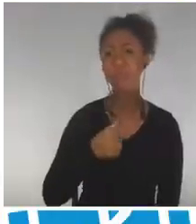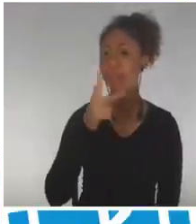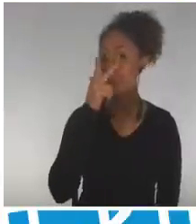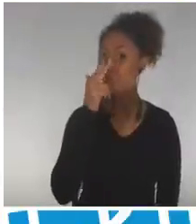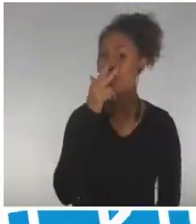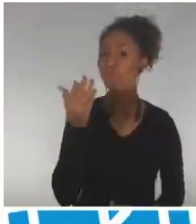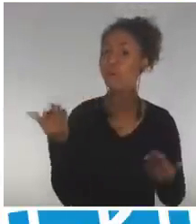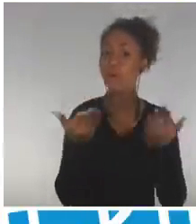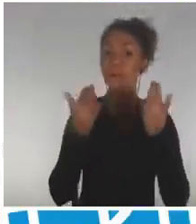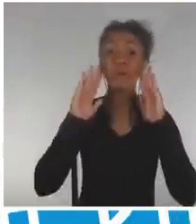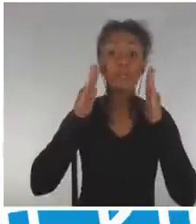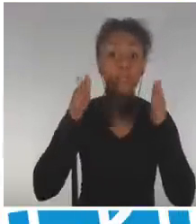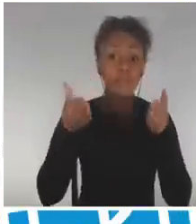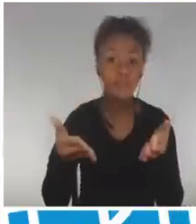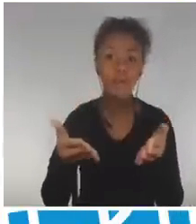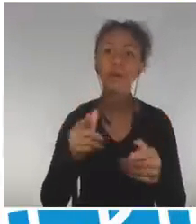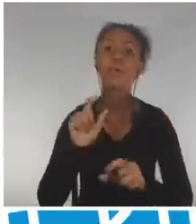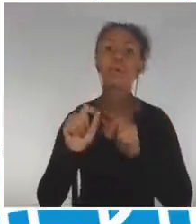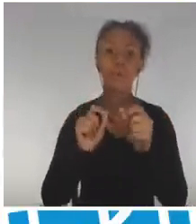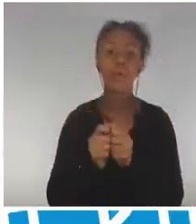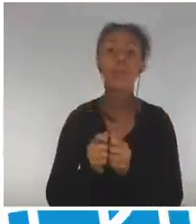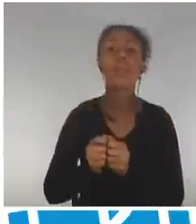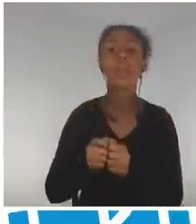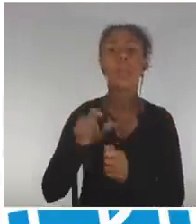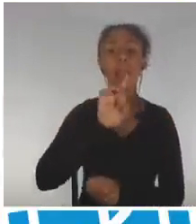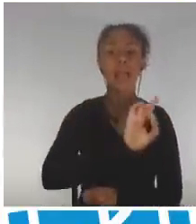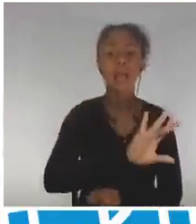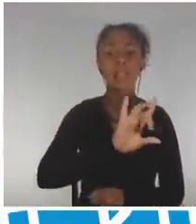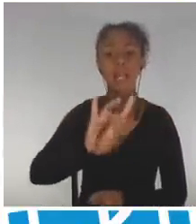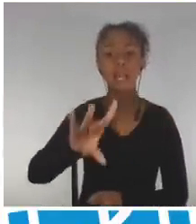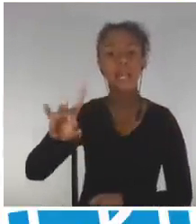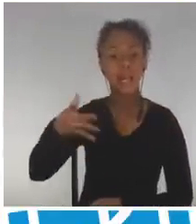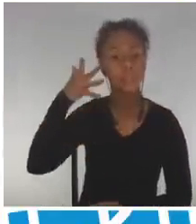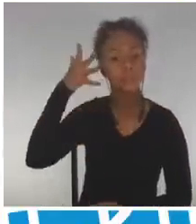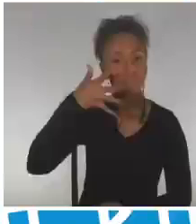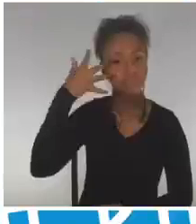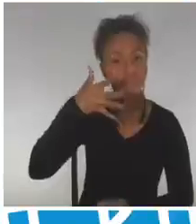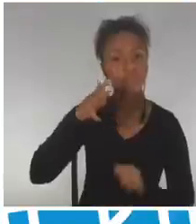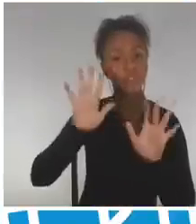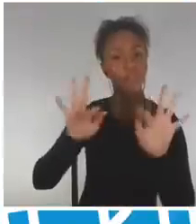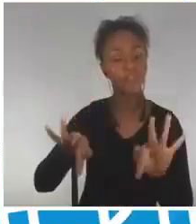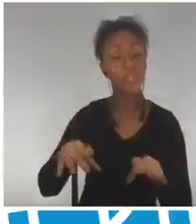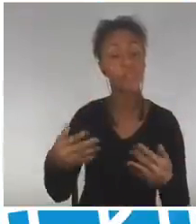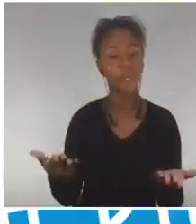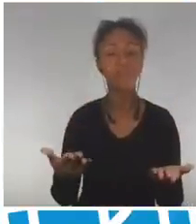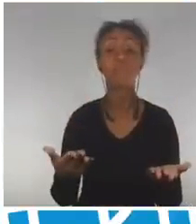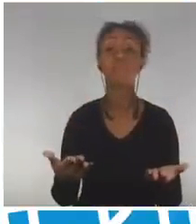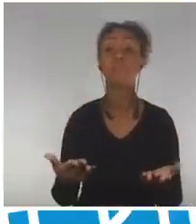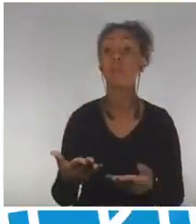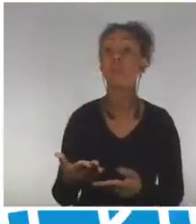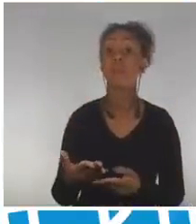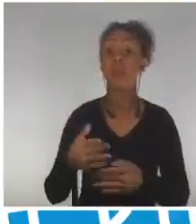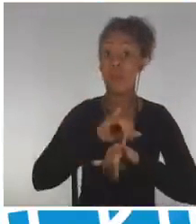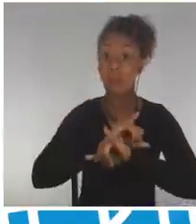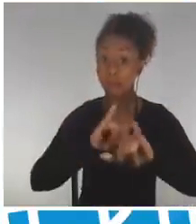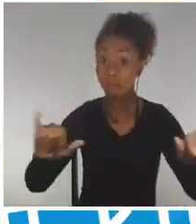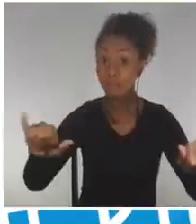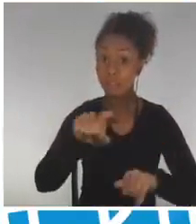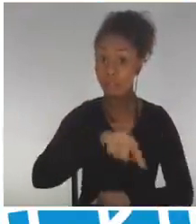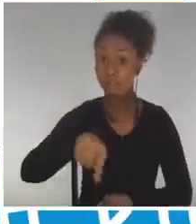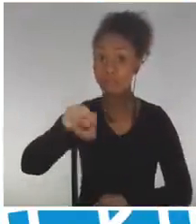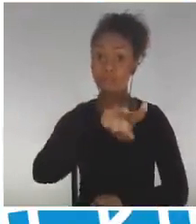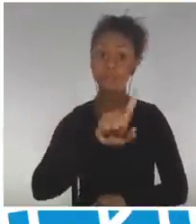às considerações finais de cada um. Eu gostaria de lembrar que esse debate ele é